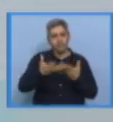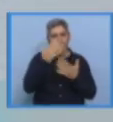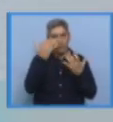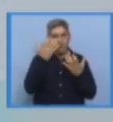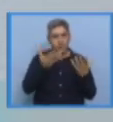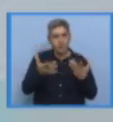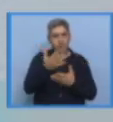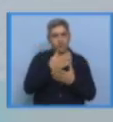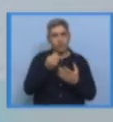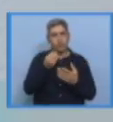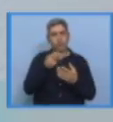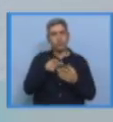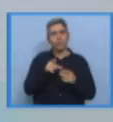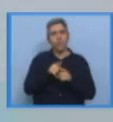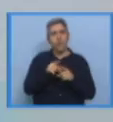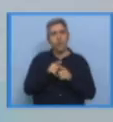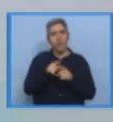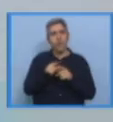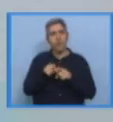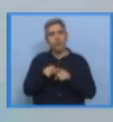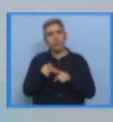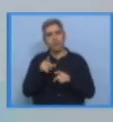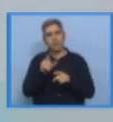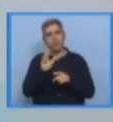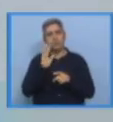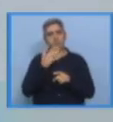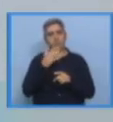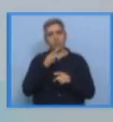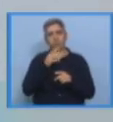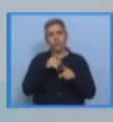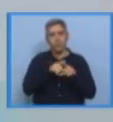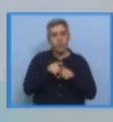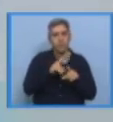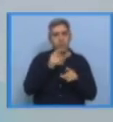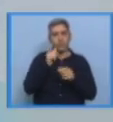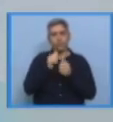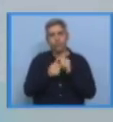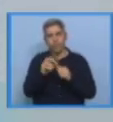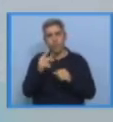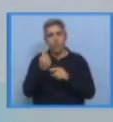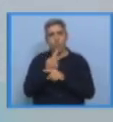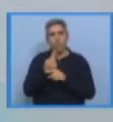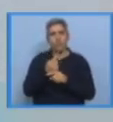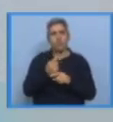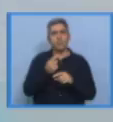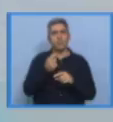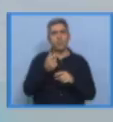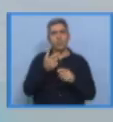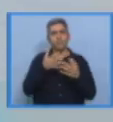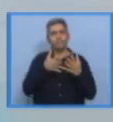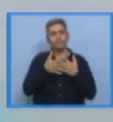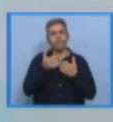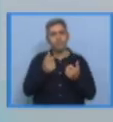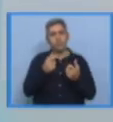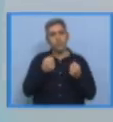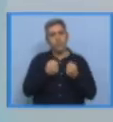informativa muito alinhada em determinada cor política ou desportiva ou algo assim. E por vezes pouco permeáveis